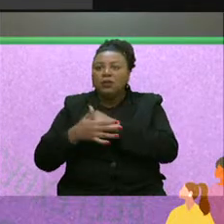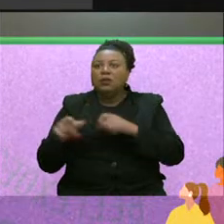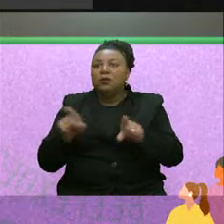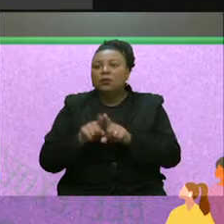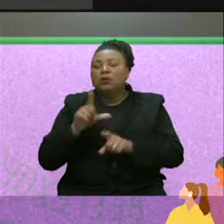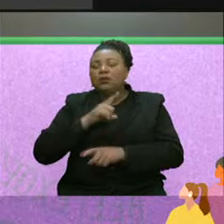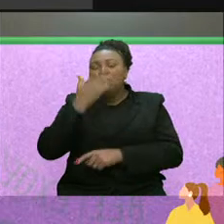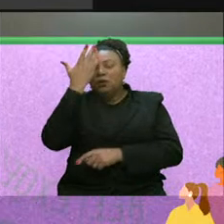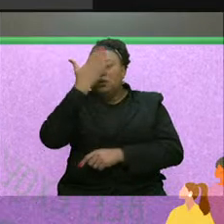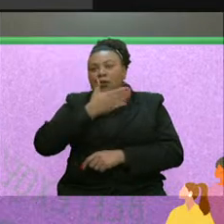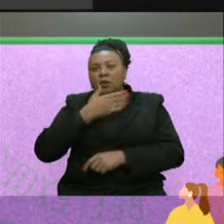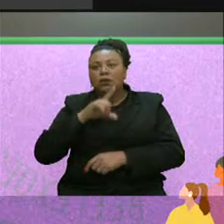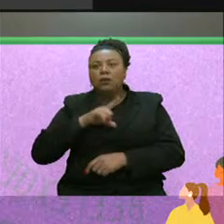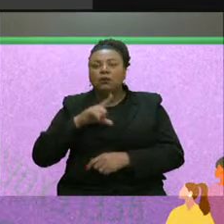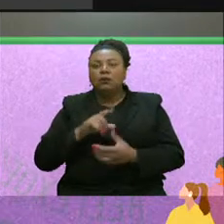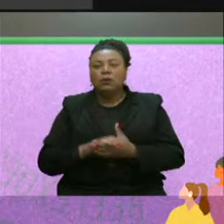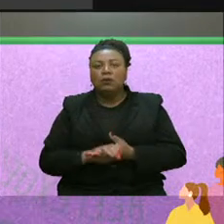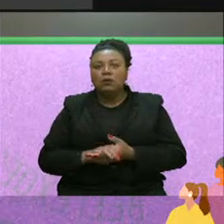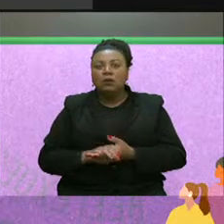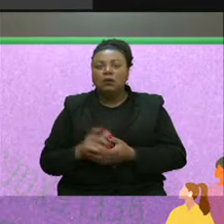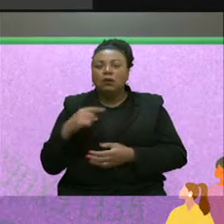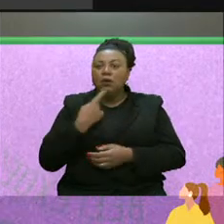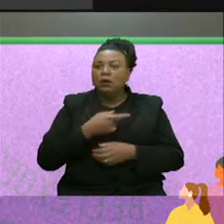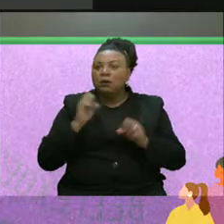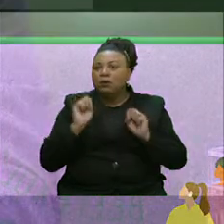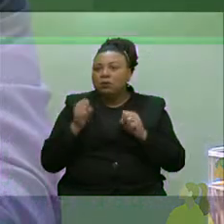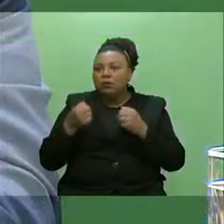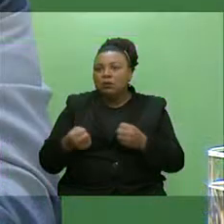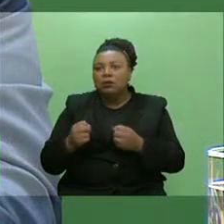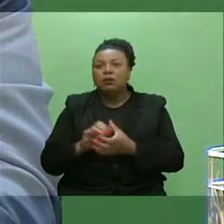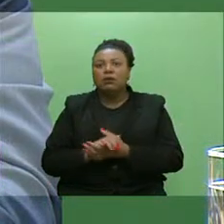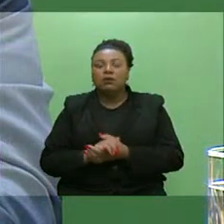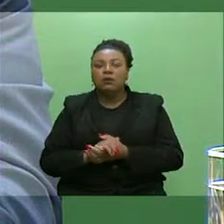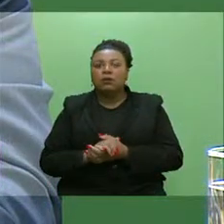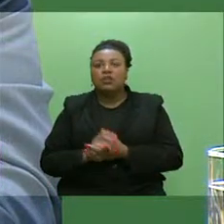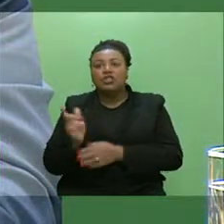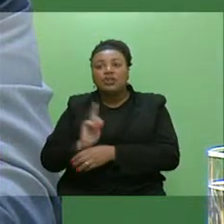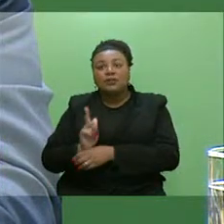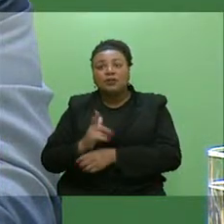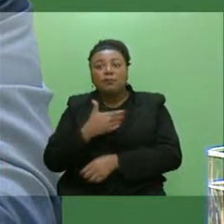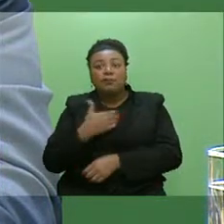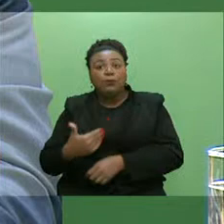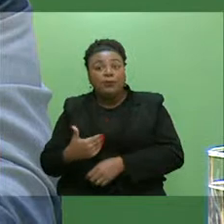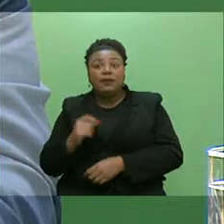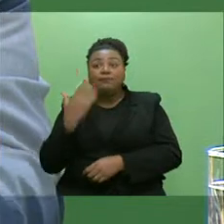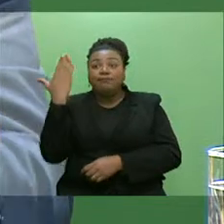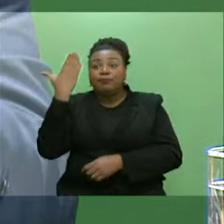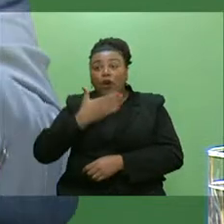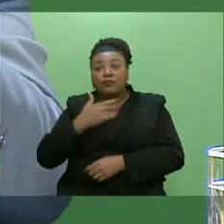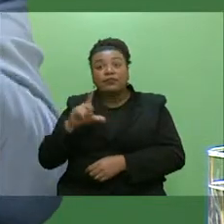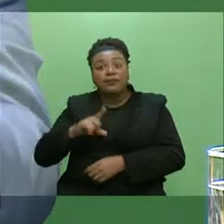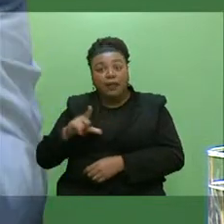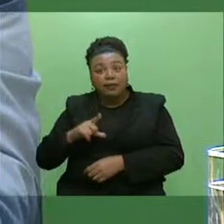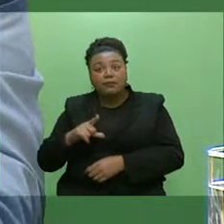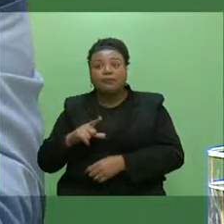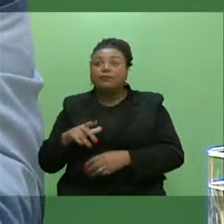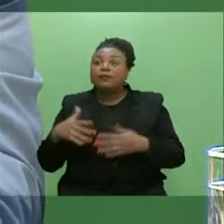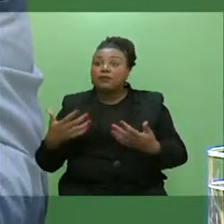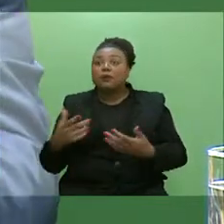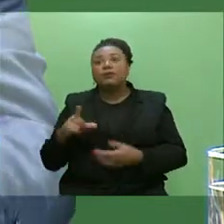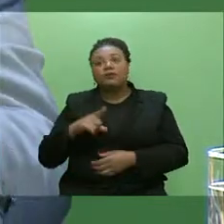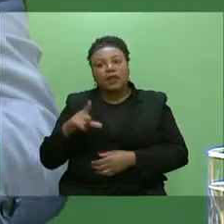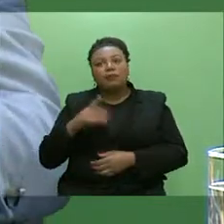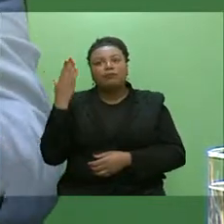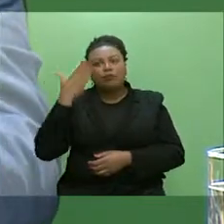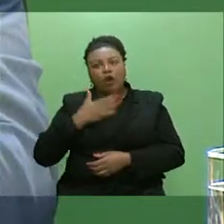temos evidências, não é, e nós aqui somos defensores da gestão pública baseada em evidências, portanto, evidências